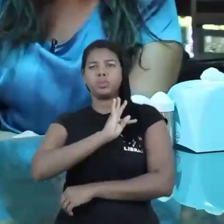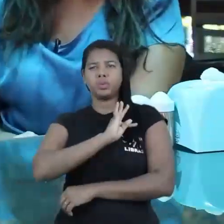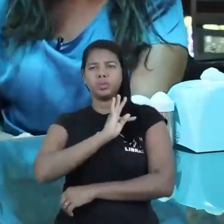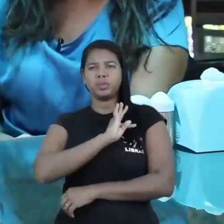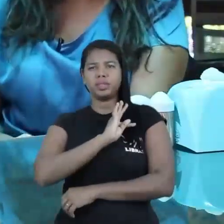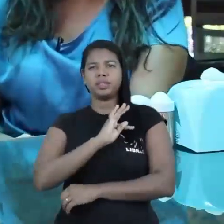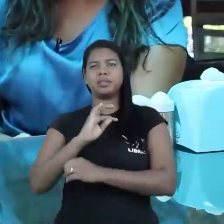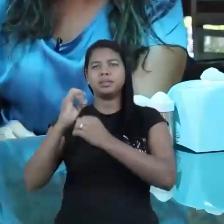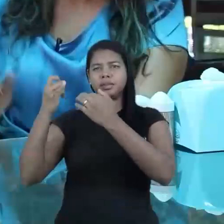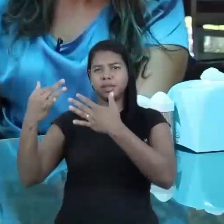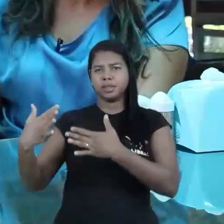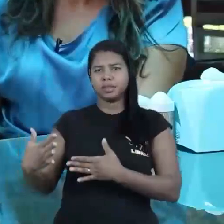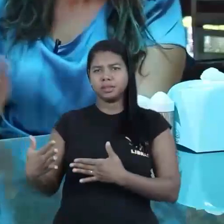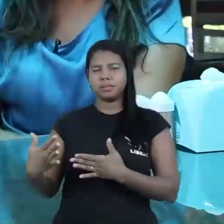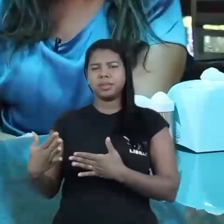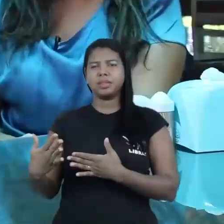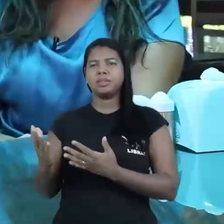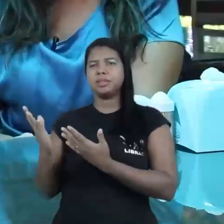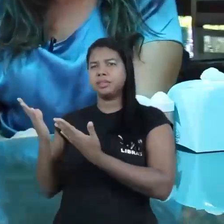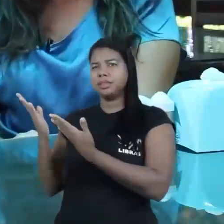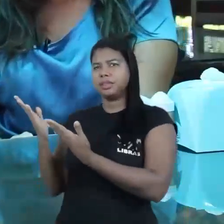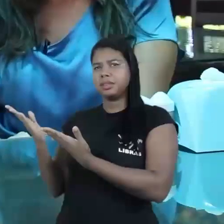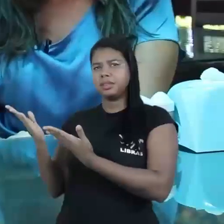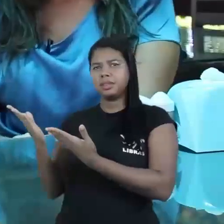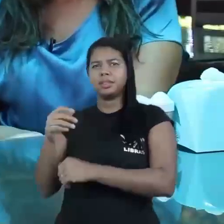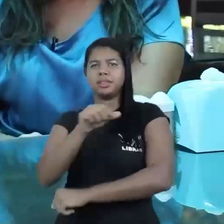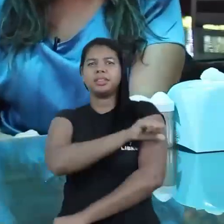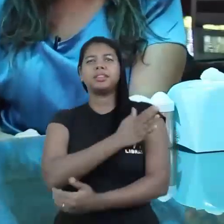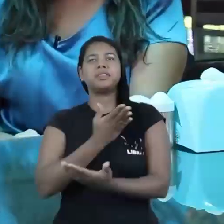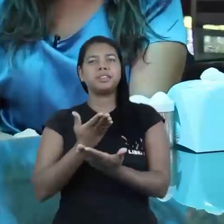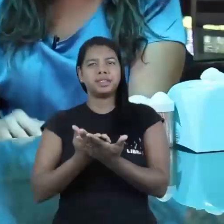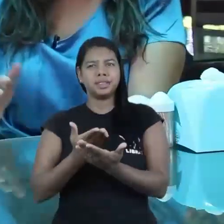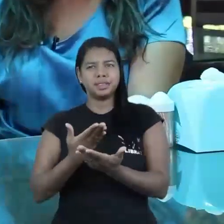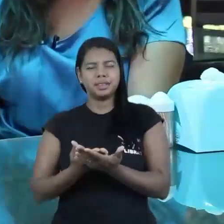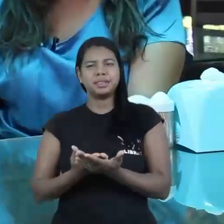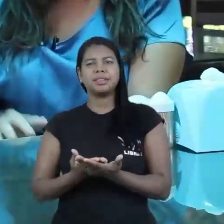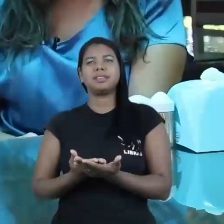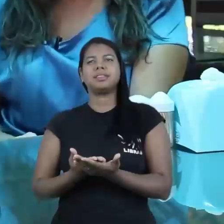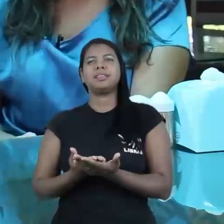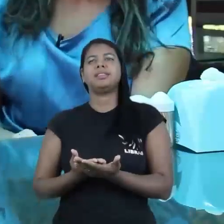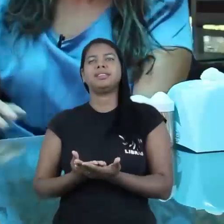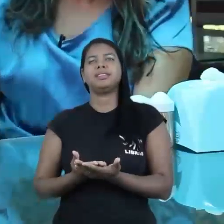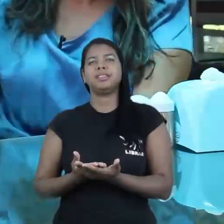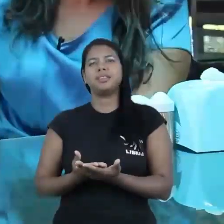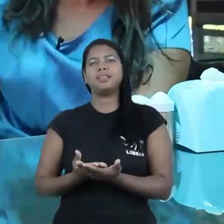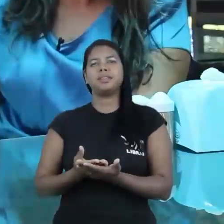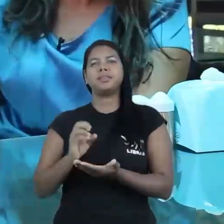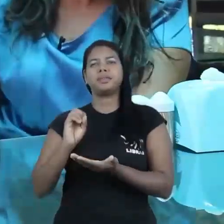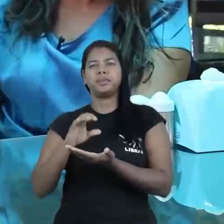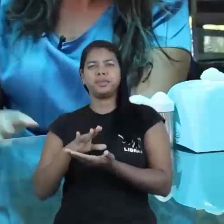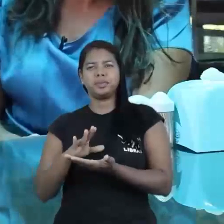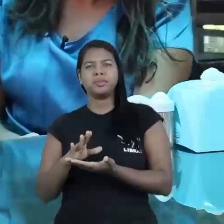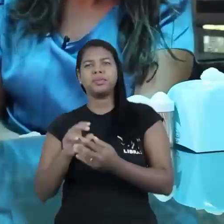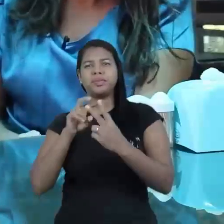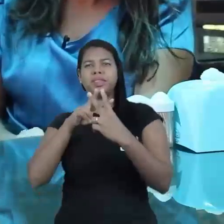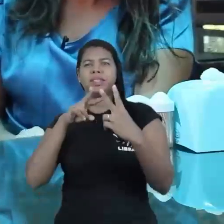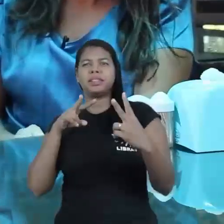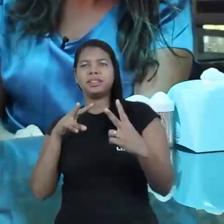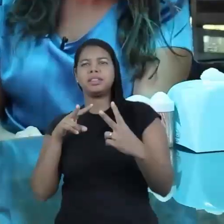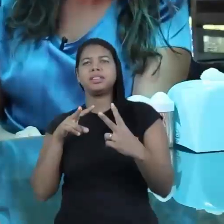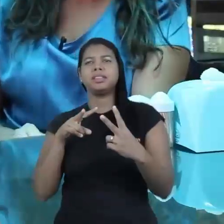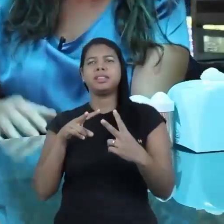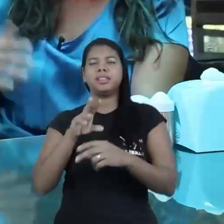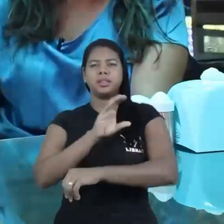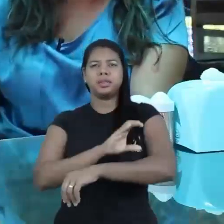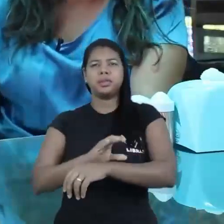para enfatizar aqui, né, o Tiago foi nosso aluno da rede da ETE, né? Sim. Inicialmente do curso de TI, né?